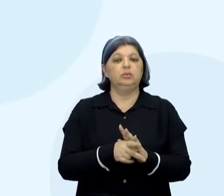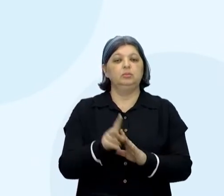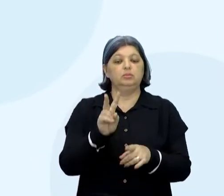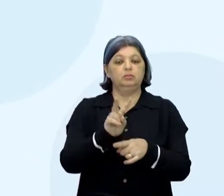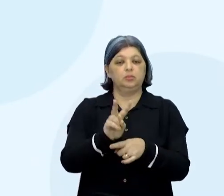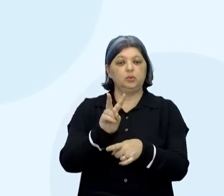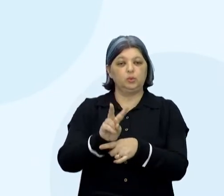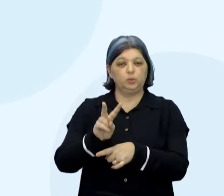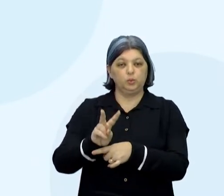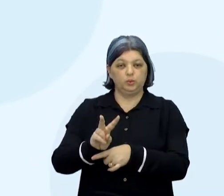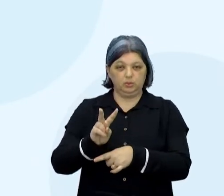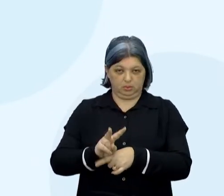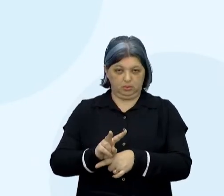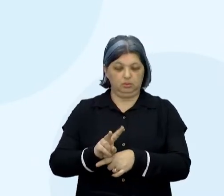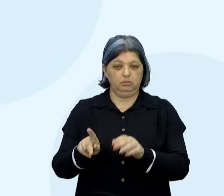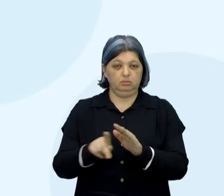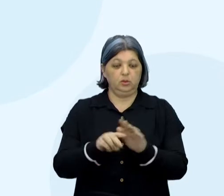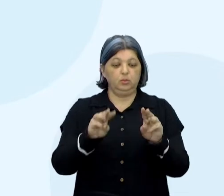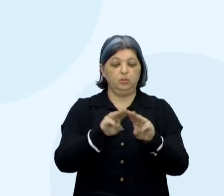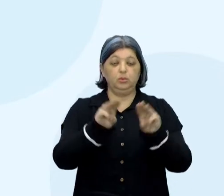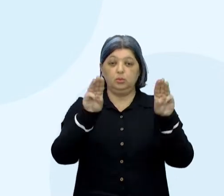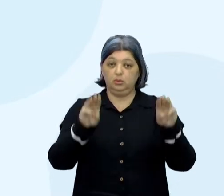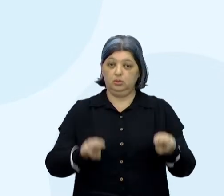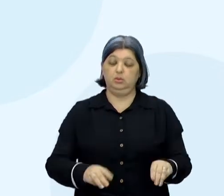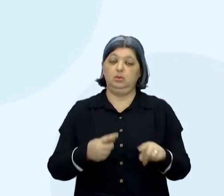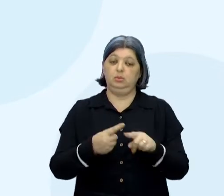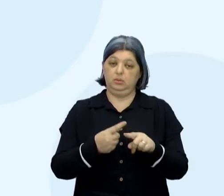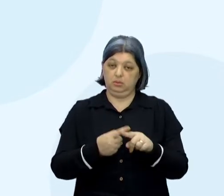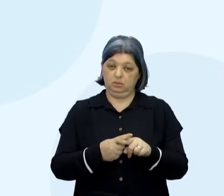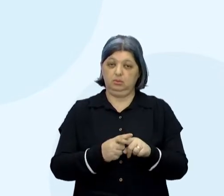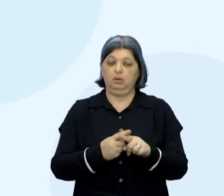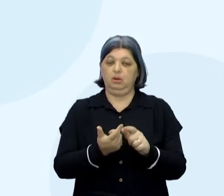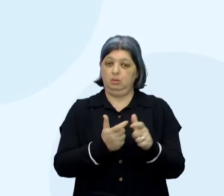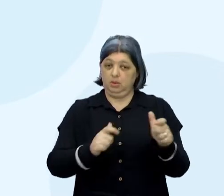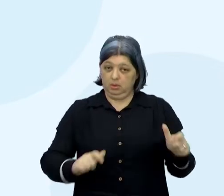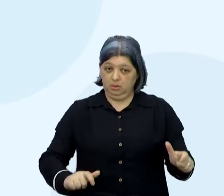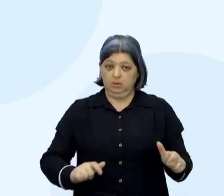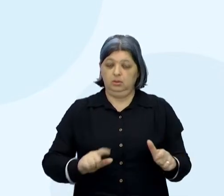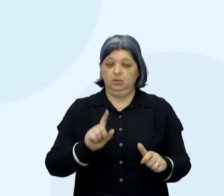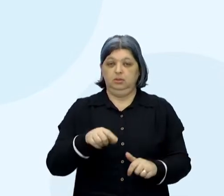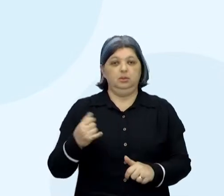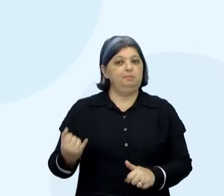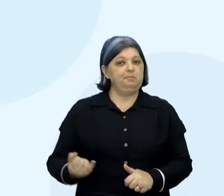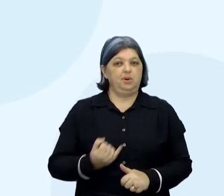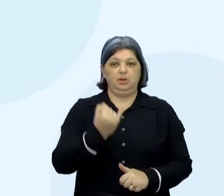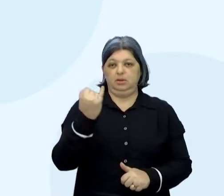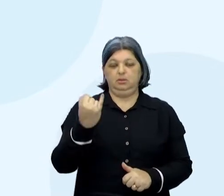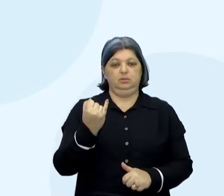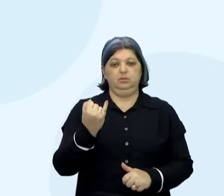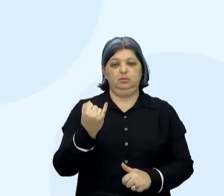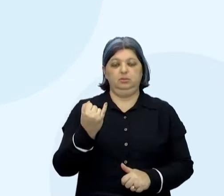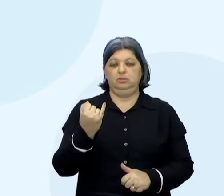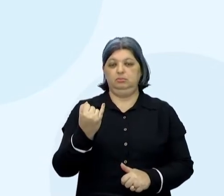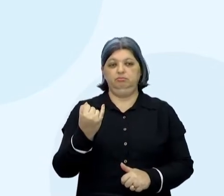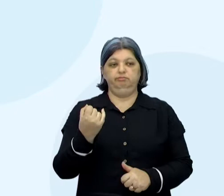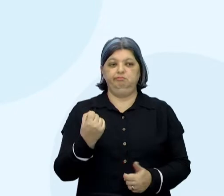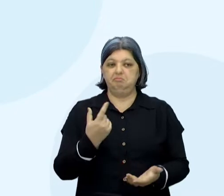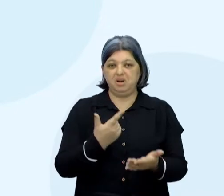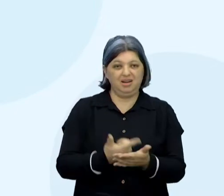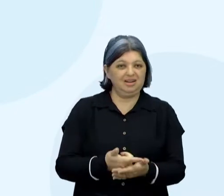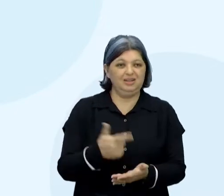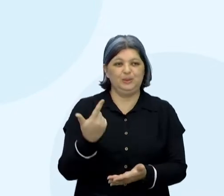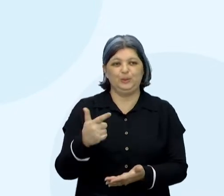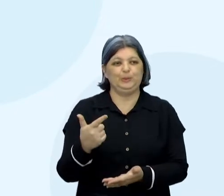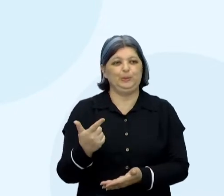cuidado com esses itens no museu, porque muitos deles têm um valor inestimável, tá? Não tem dinheiro no mundo que pague alguns